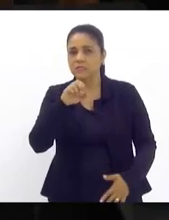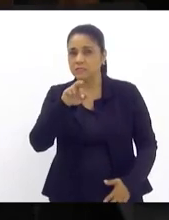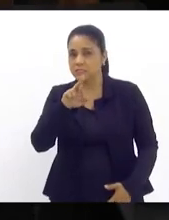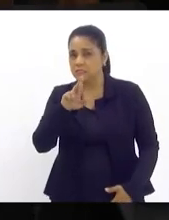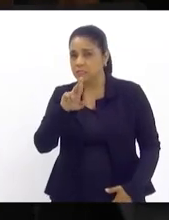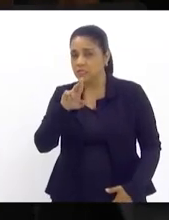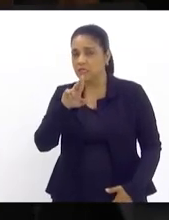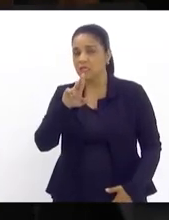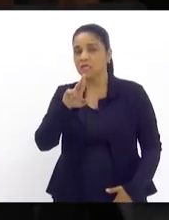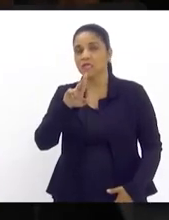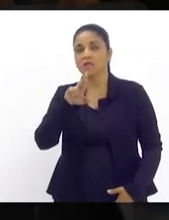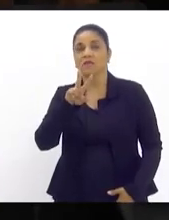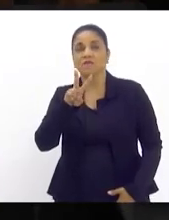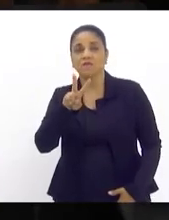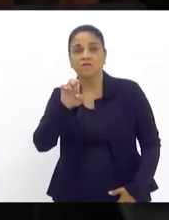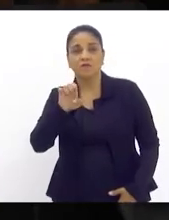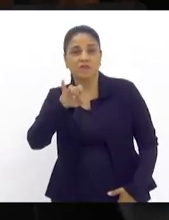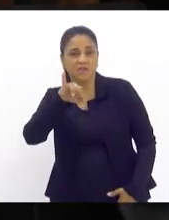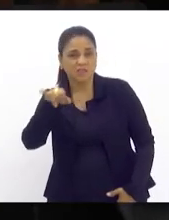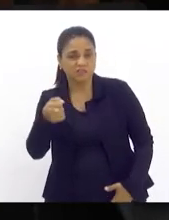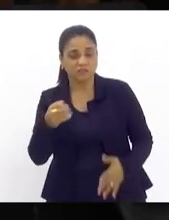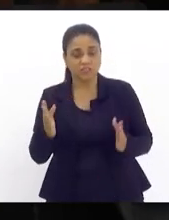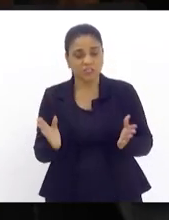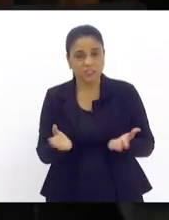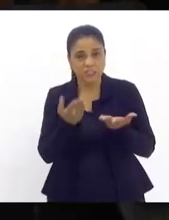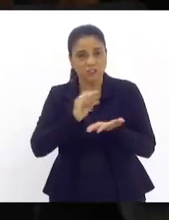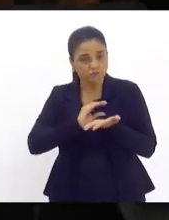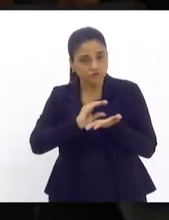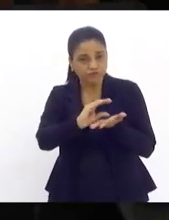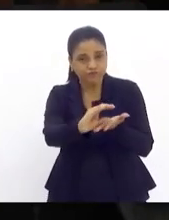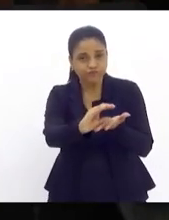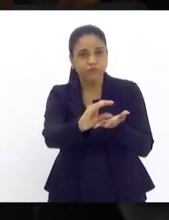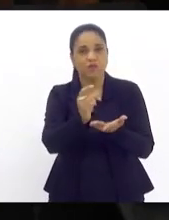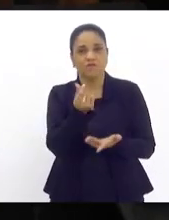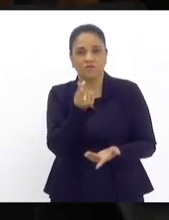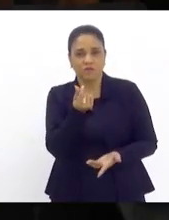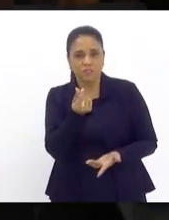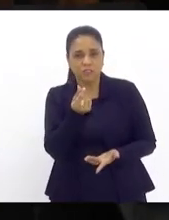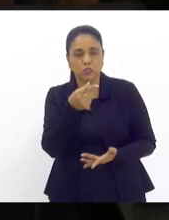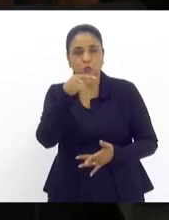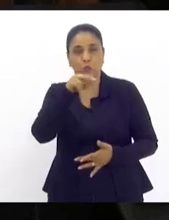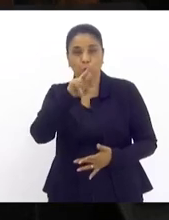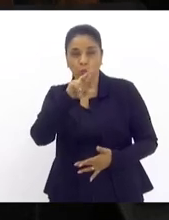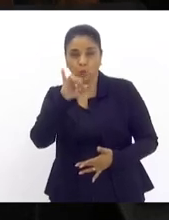têm incentivos fiscais e financeiros do Estado